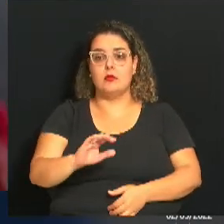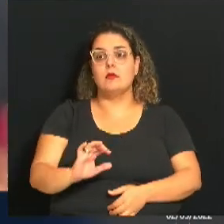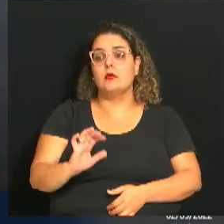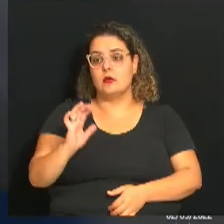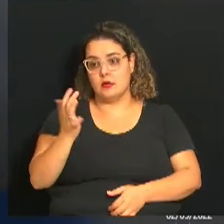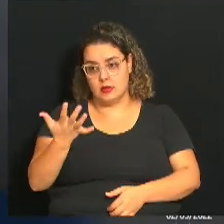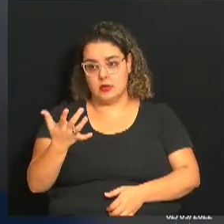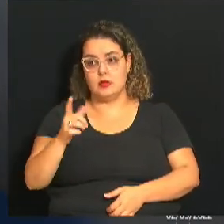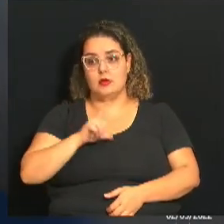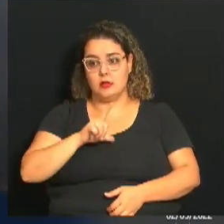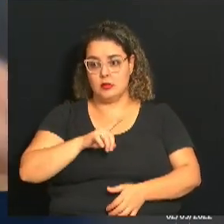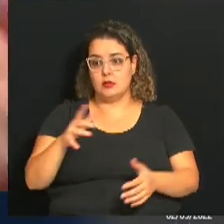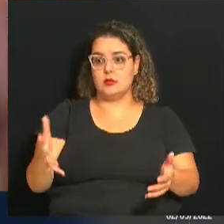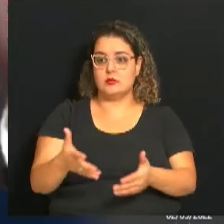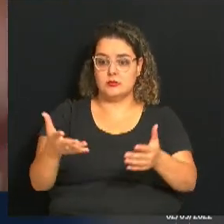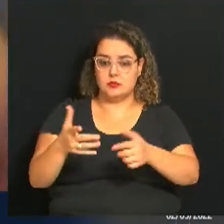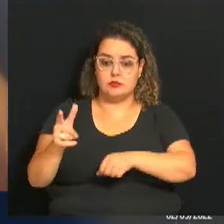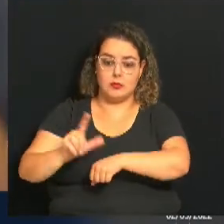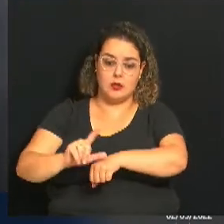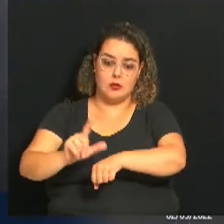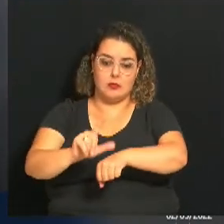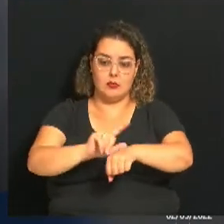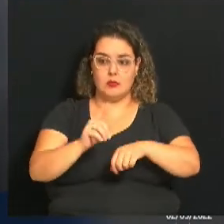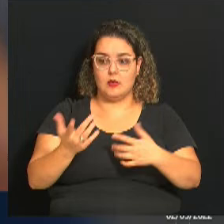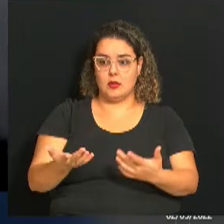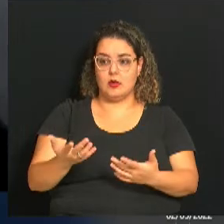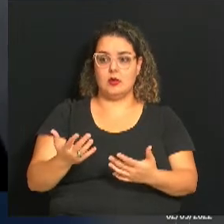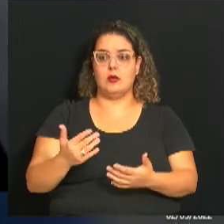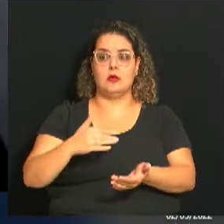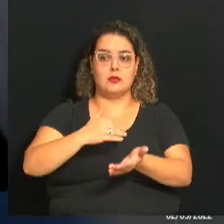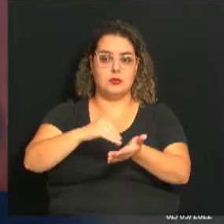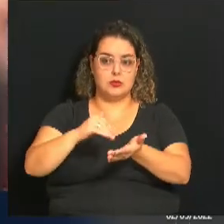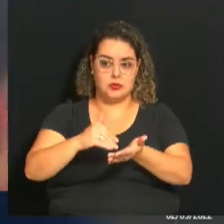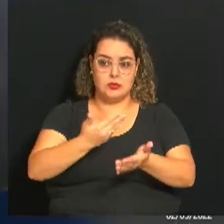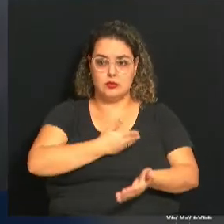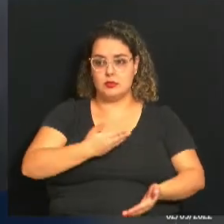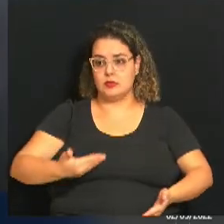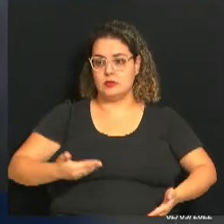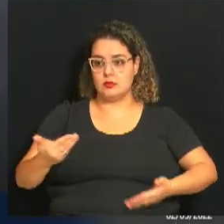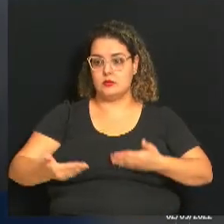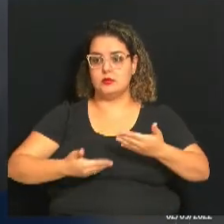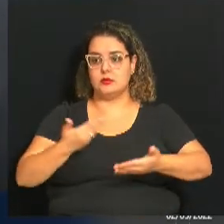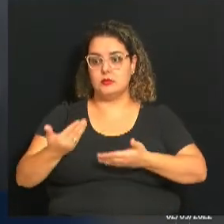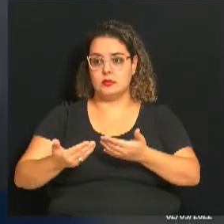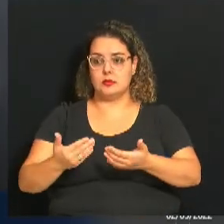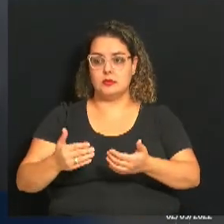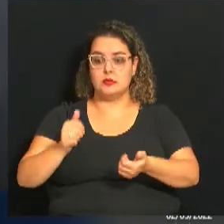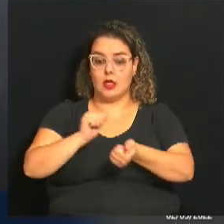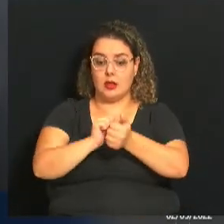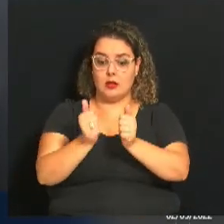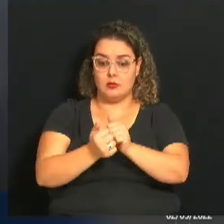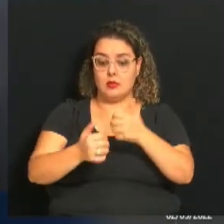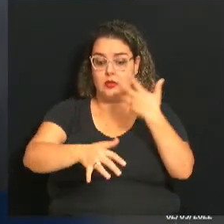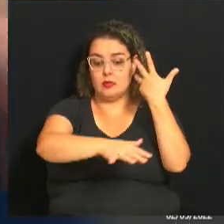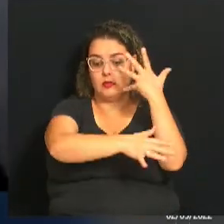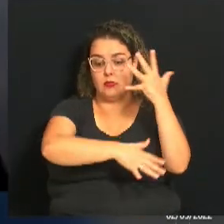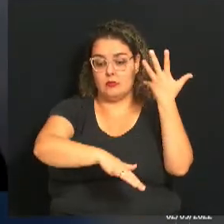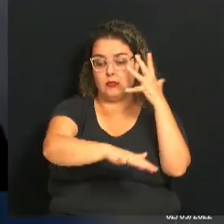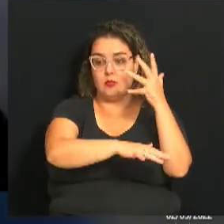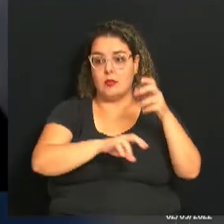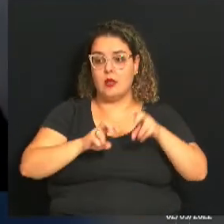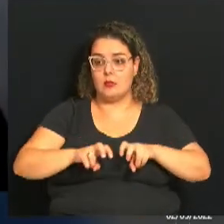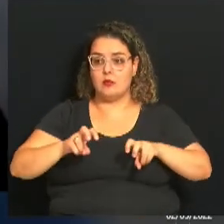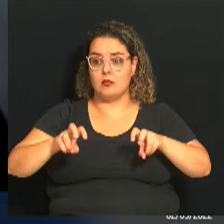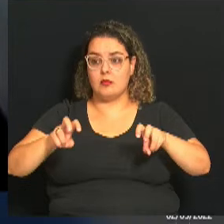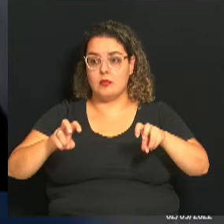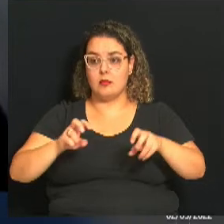um incentivo para comércio, onde a Secretaria de Serviços Públicos está recuperando uma praça, né, estão colocando bancos, estão